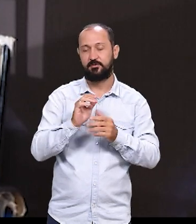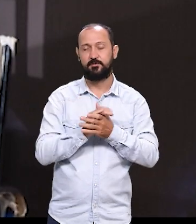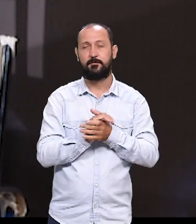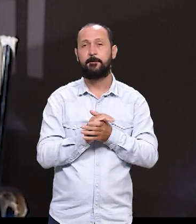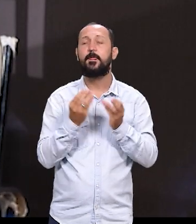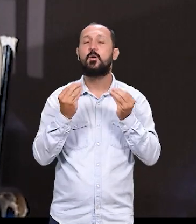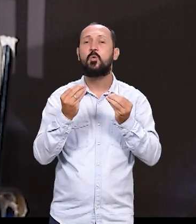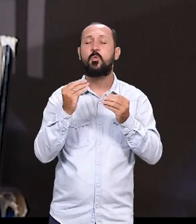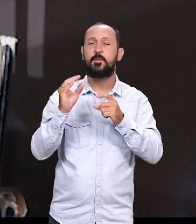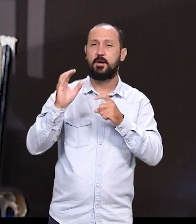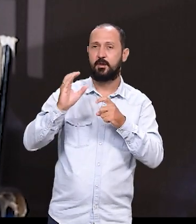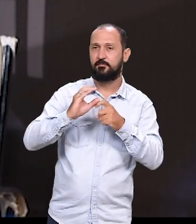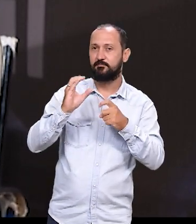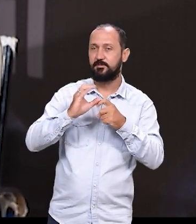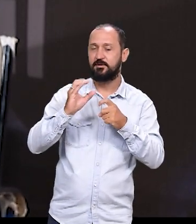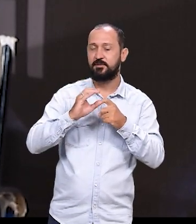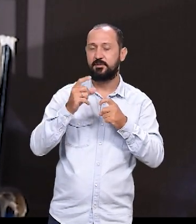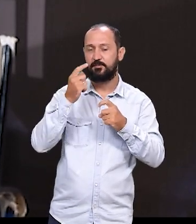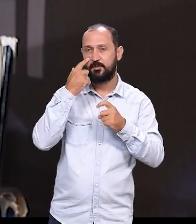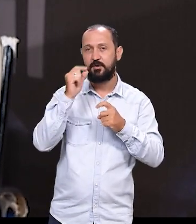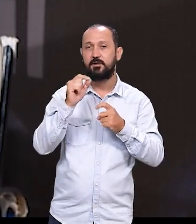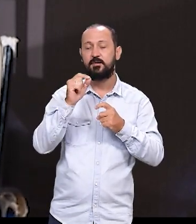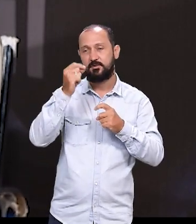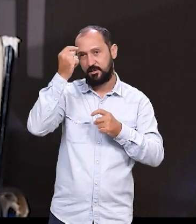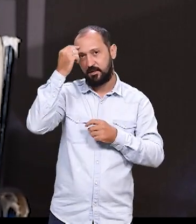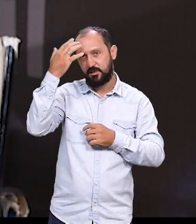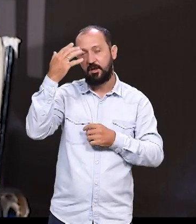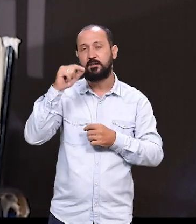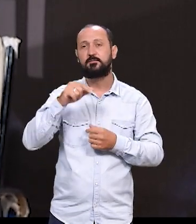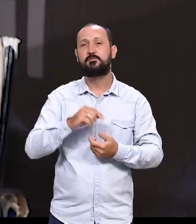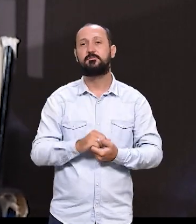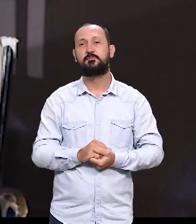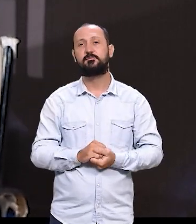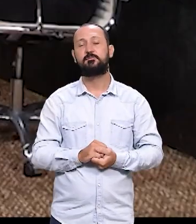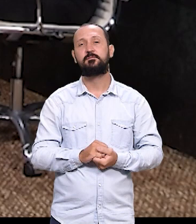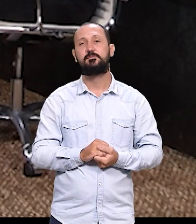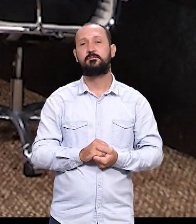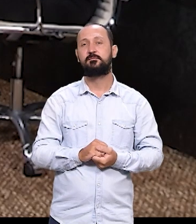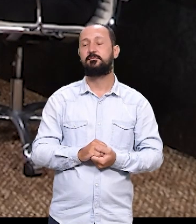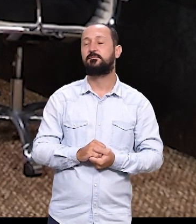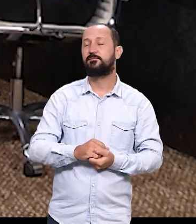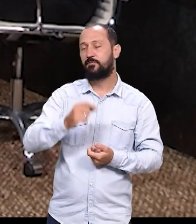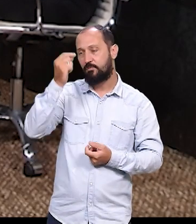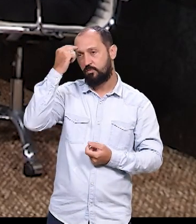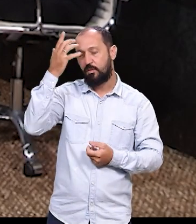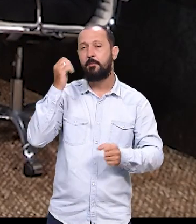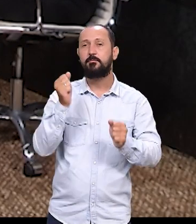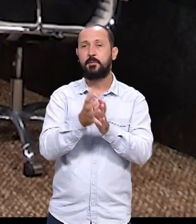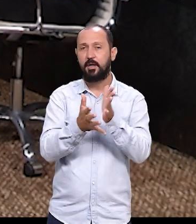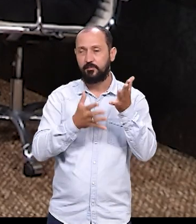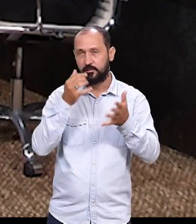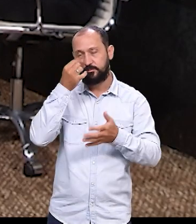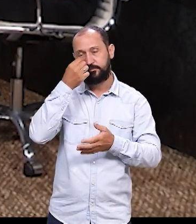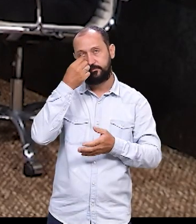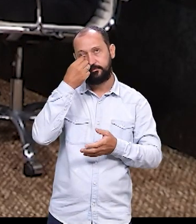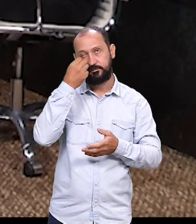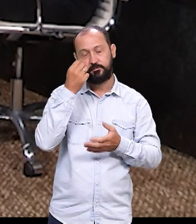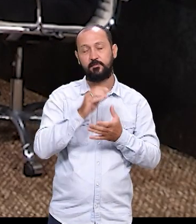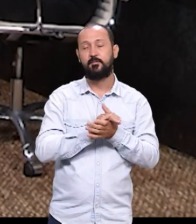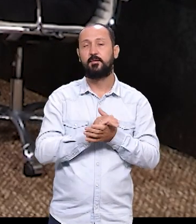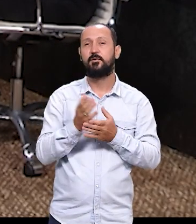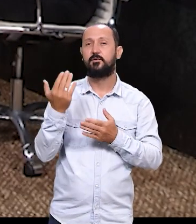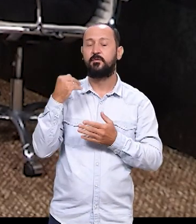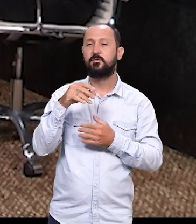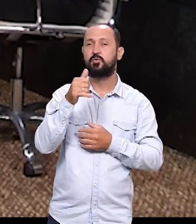Estado como que a cemes recebeu essa ideia Doutor olha essa ideia maravilhosa né Pois é essa